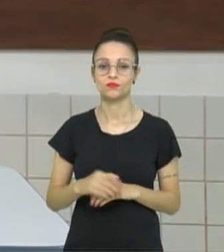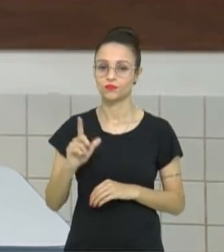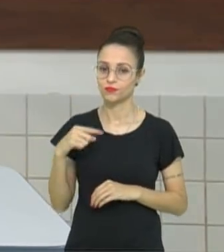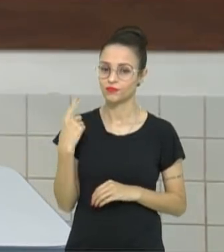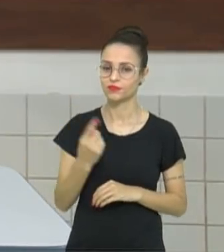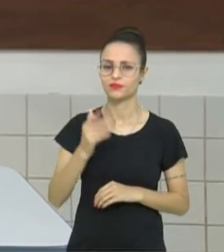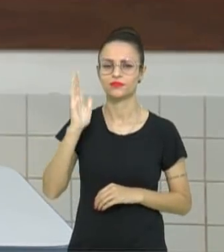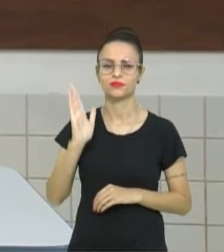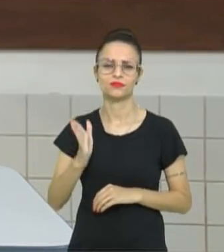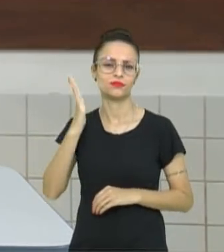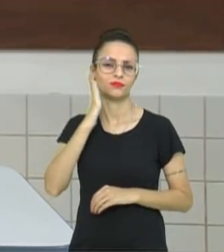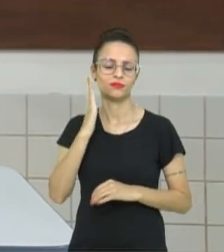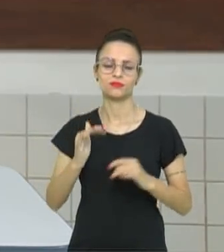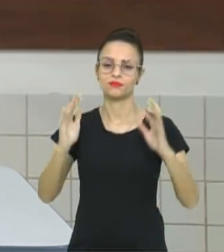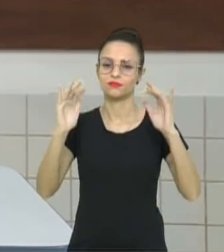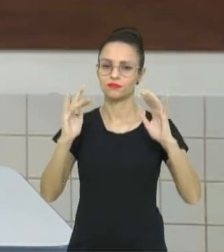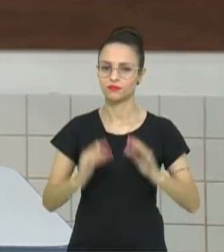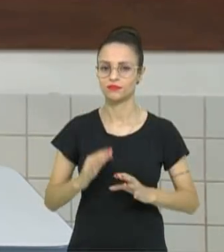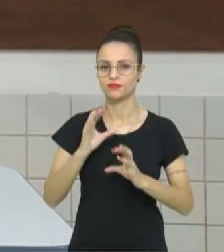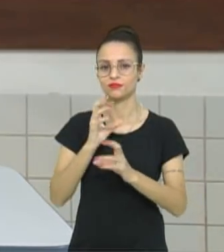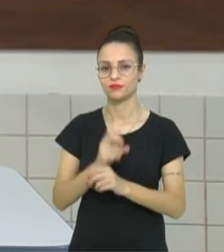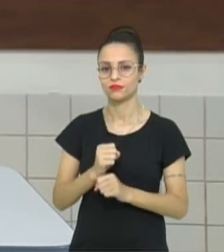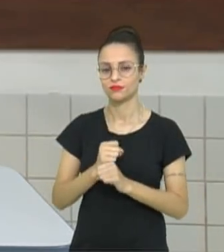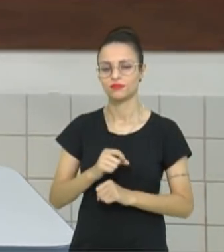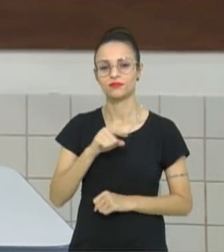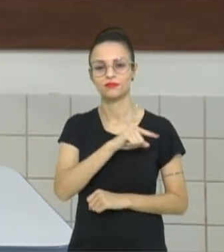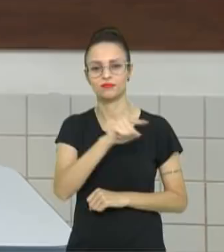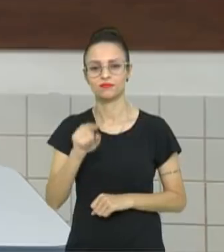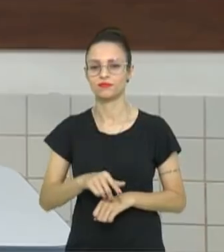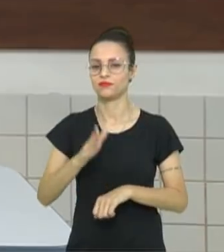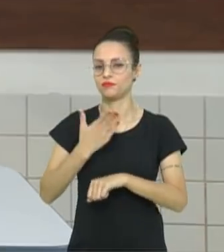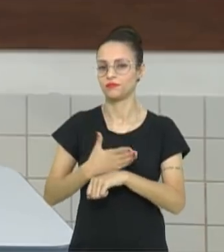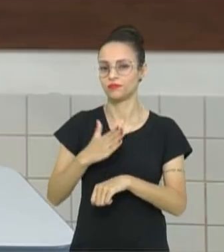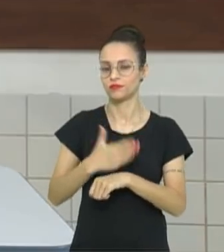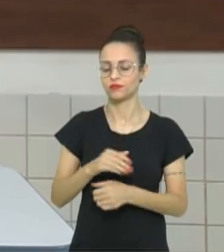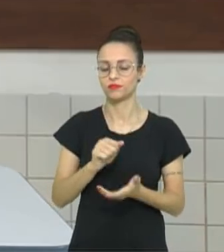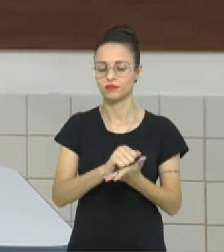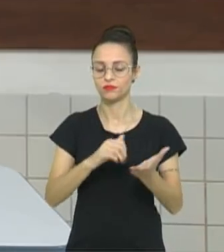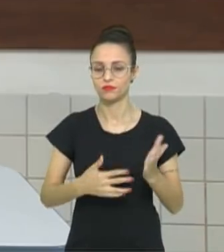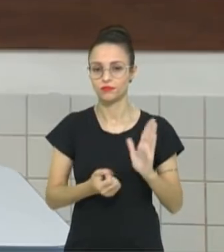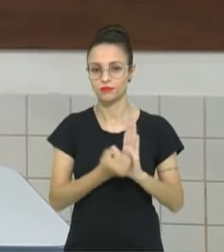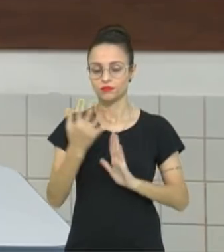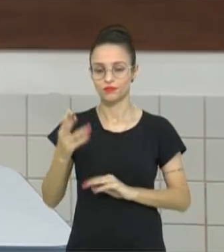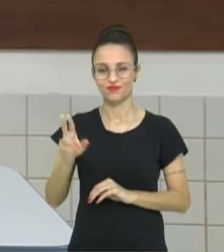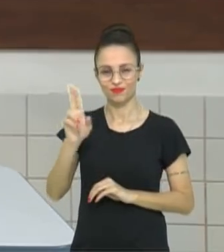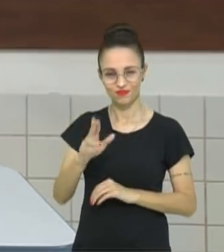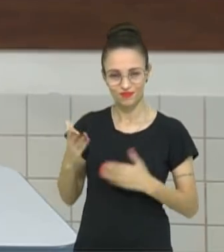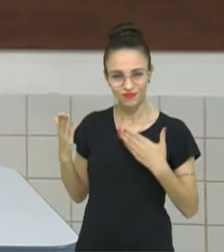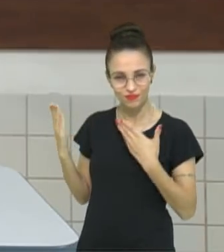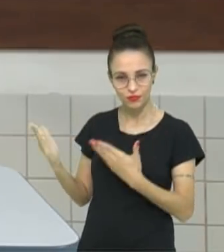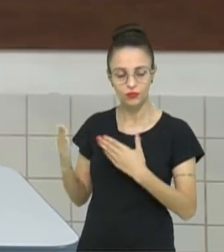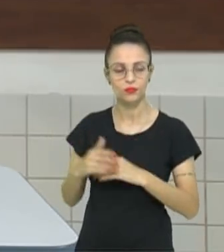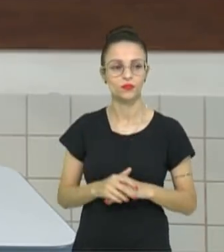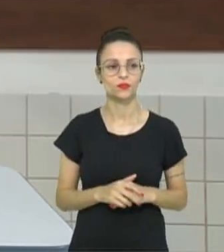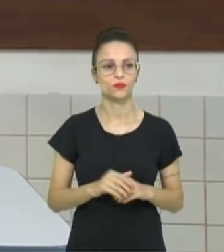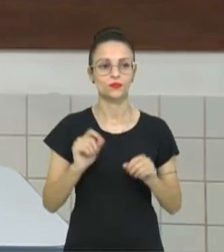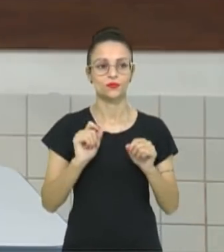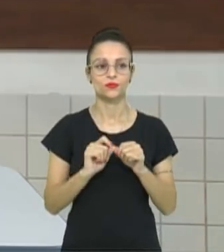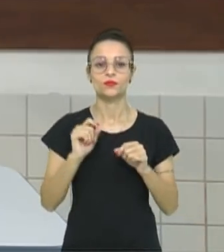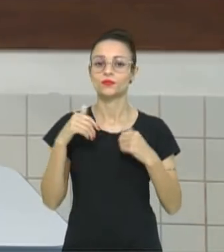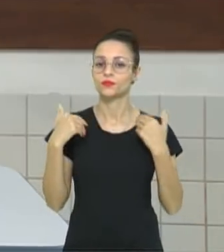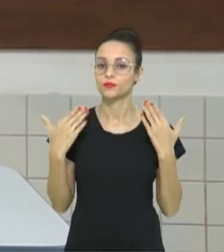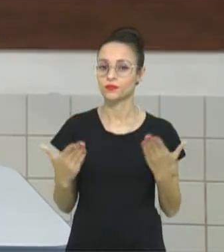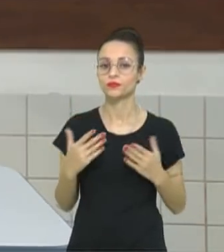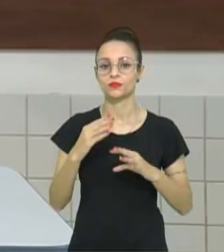sabemos fazer esse cálculo, né, porque nós já fizemos muitos exercícios usando o teorema de Tales. Eu vou fazer, então,